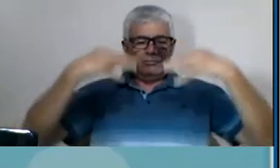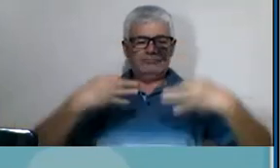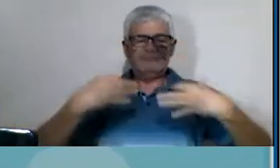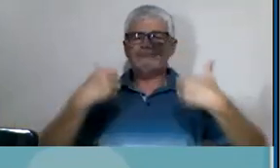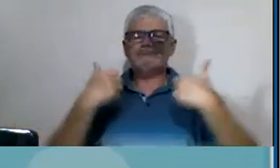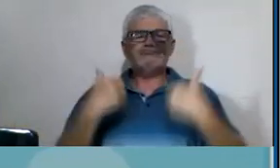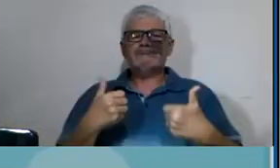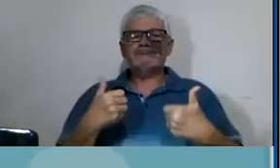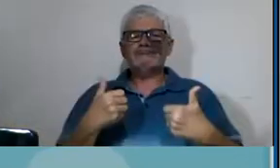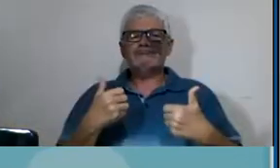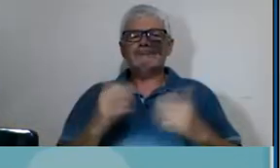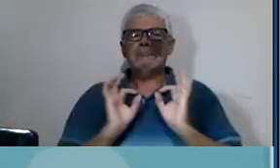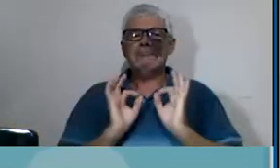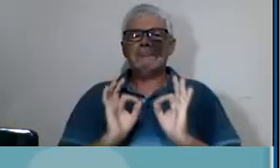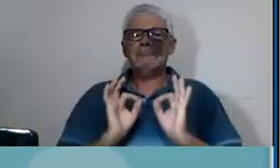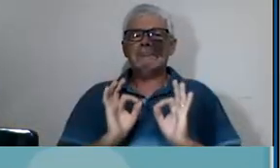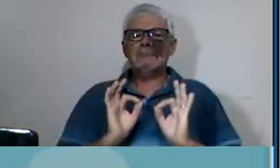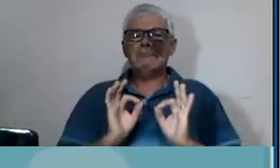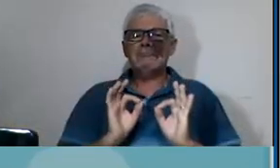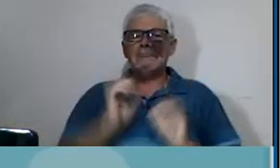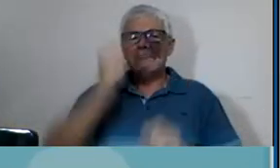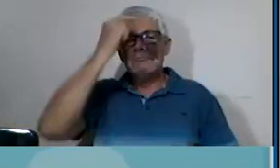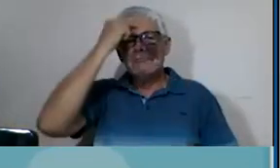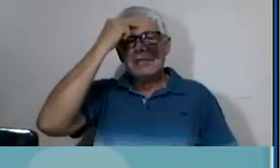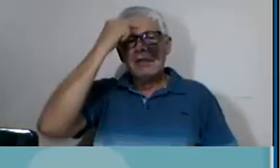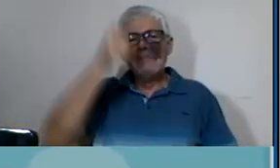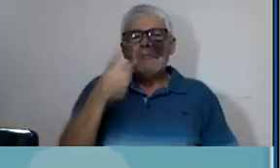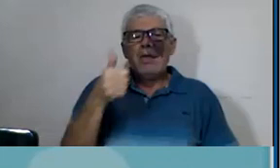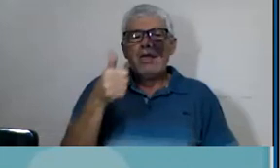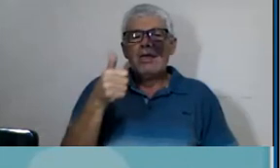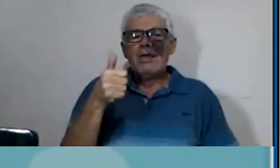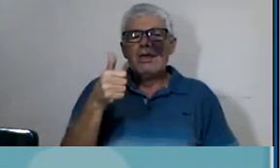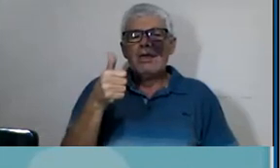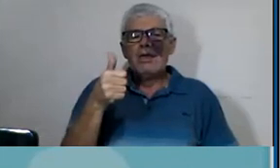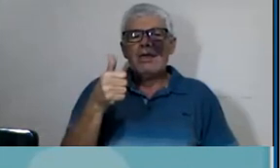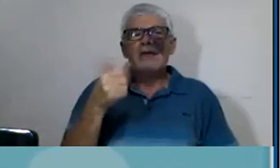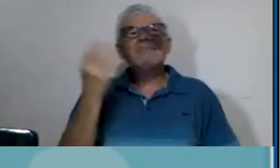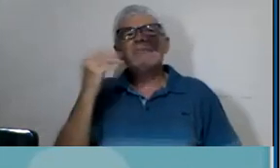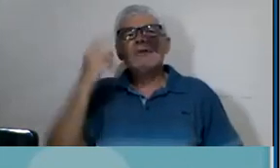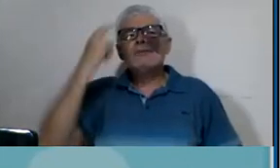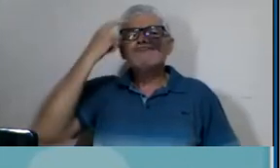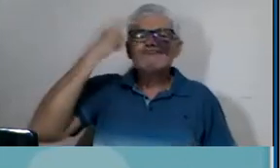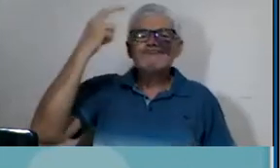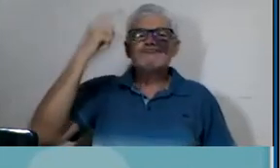Só nós quatro. Então tá, vamos fazer uma oração para a gente começar?